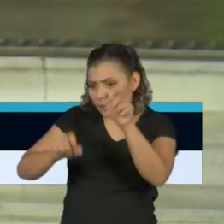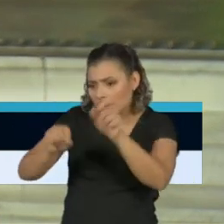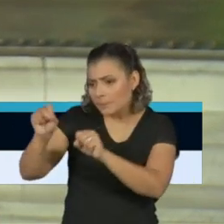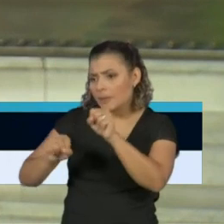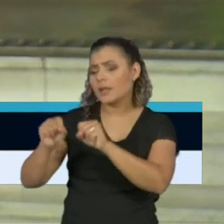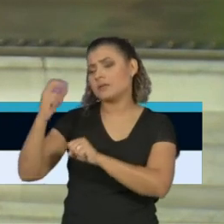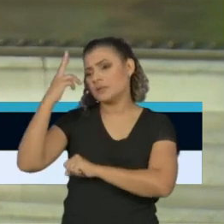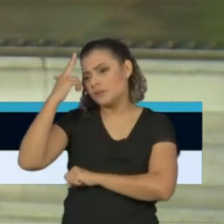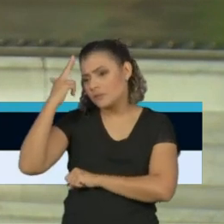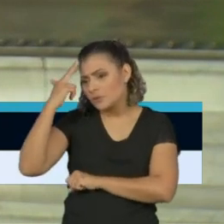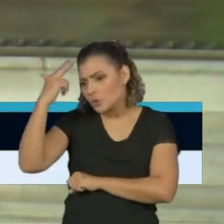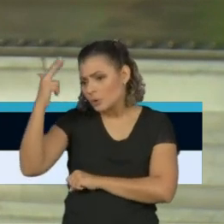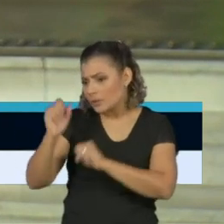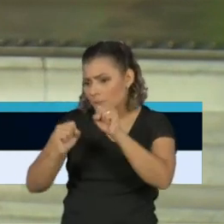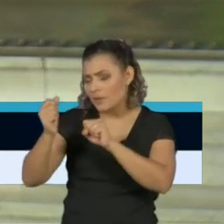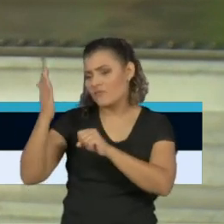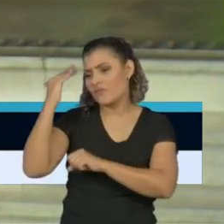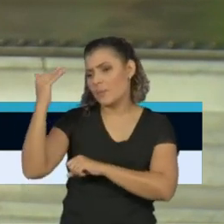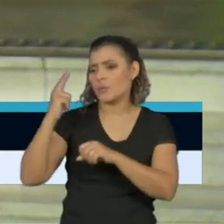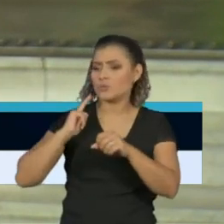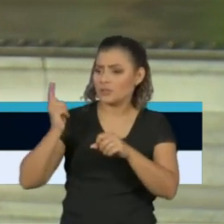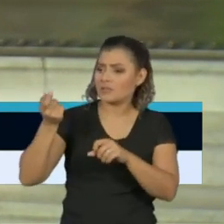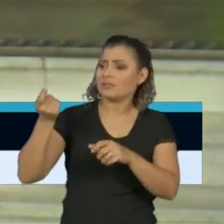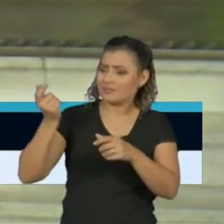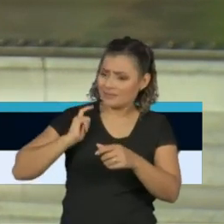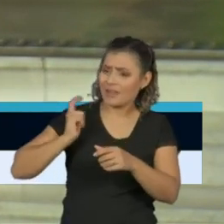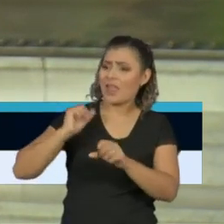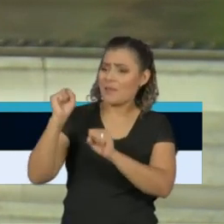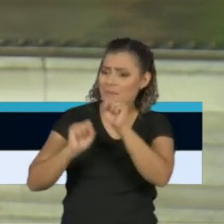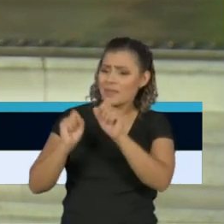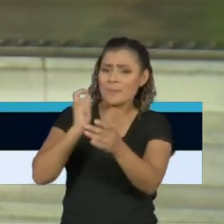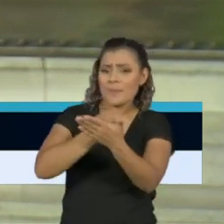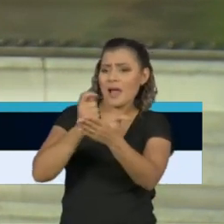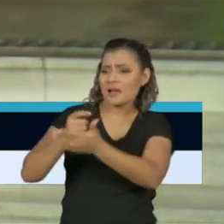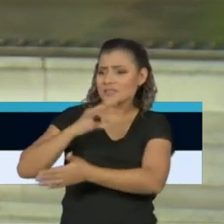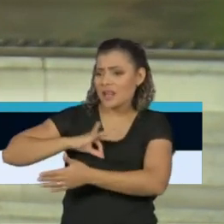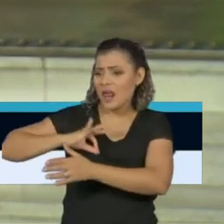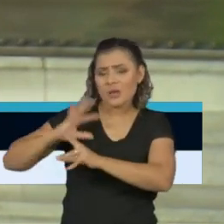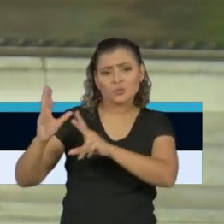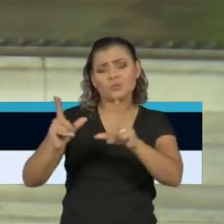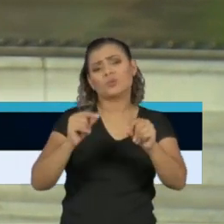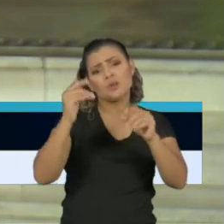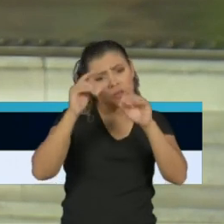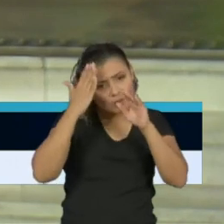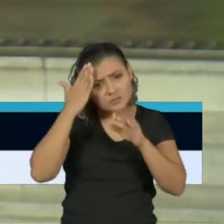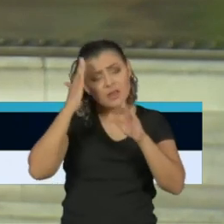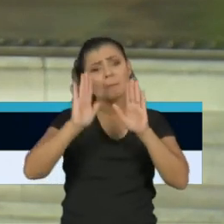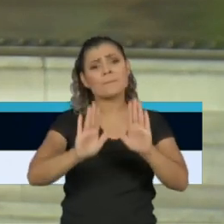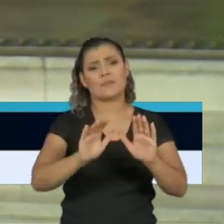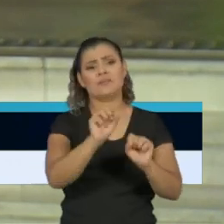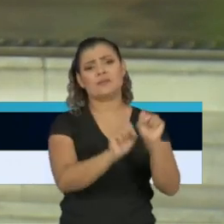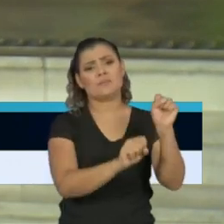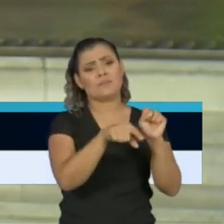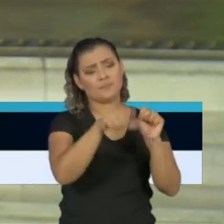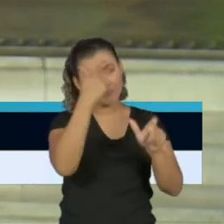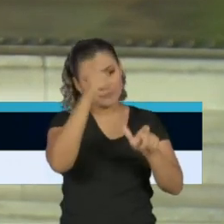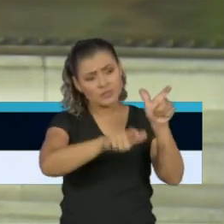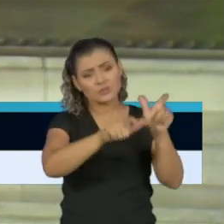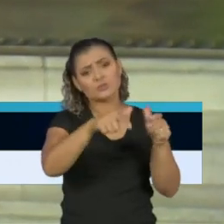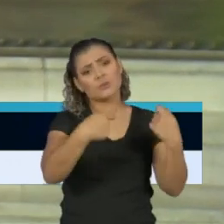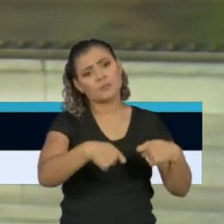mais difícil para quem depende do salário para se manter e manter a sua família. Ser solidário